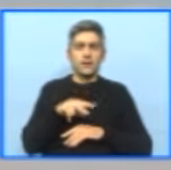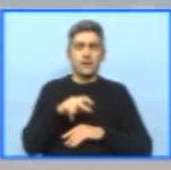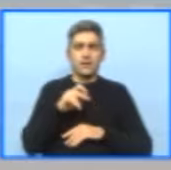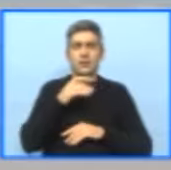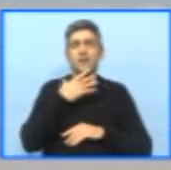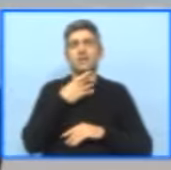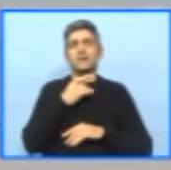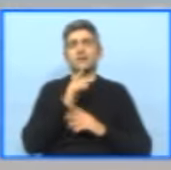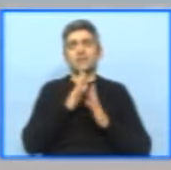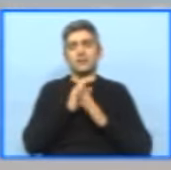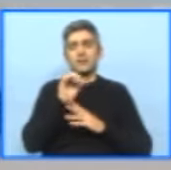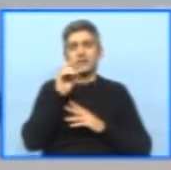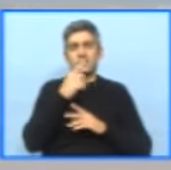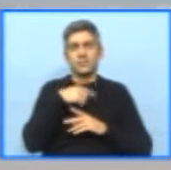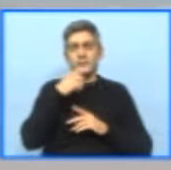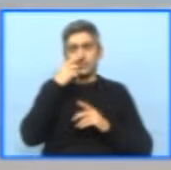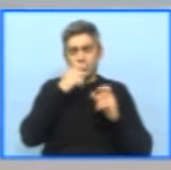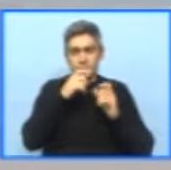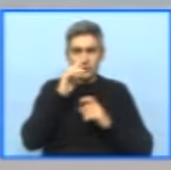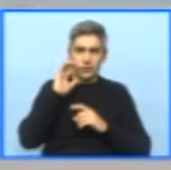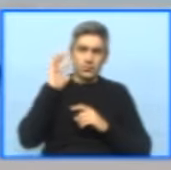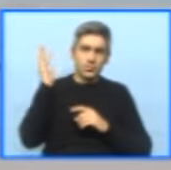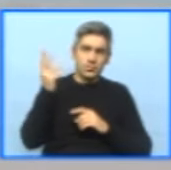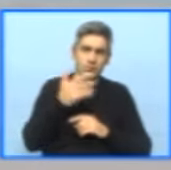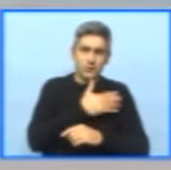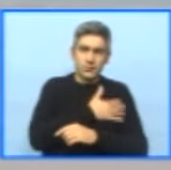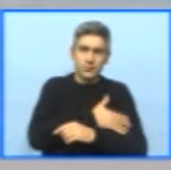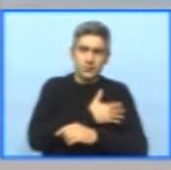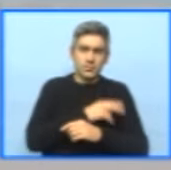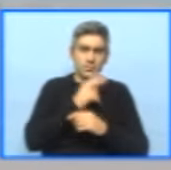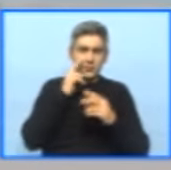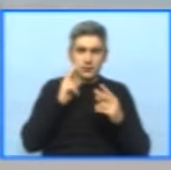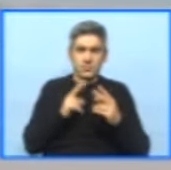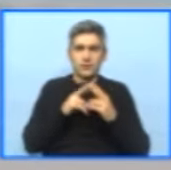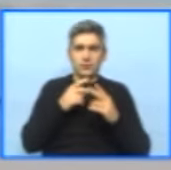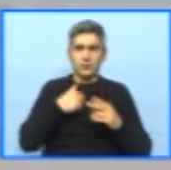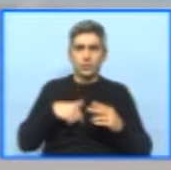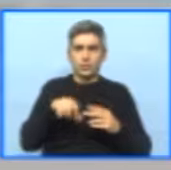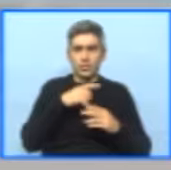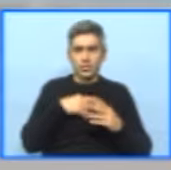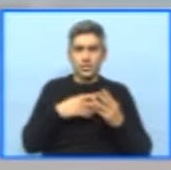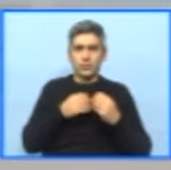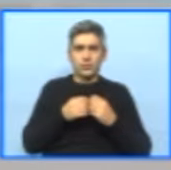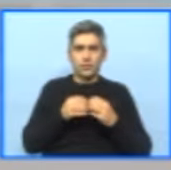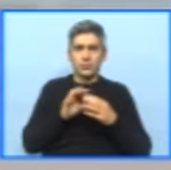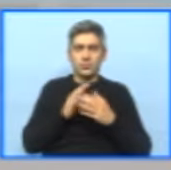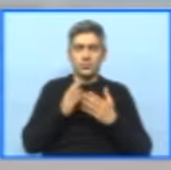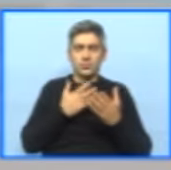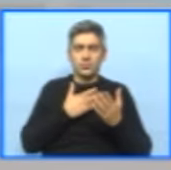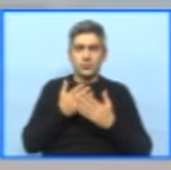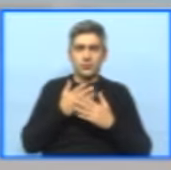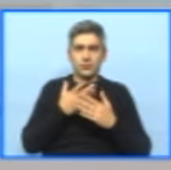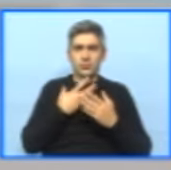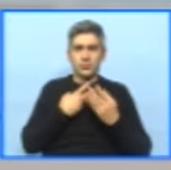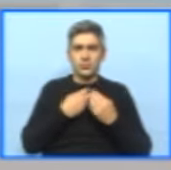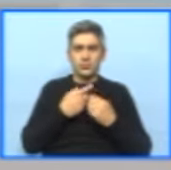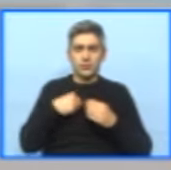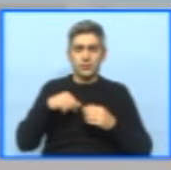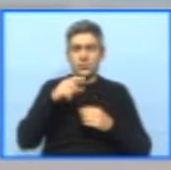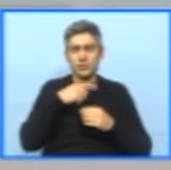Deus, da nossa humanidade, da nossa fragilidade, de se encontrar connosco, de estabelecer diálogo connosco, dialogar connosco na